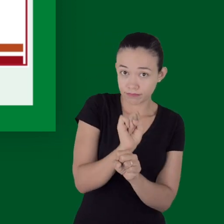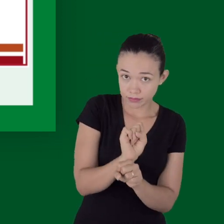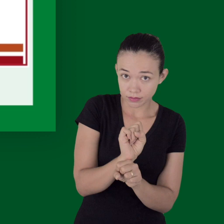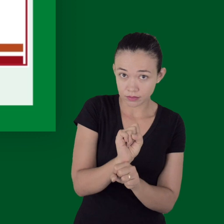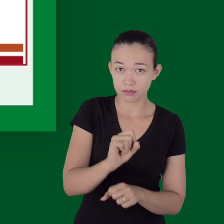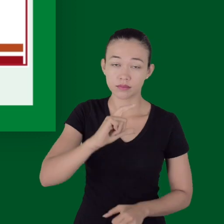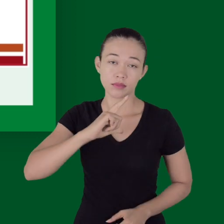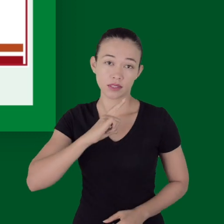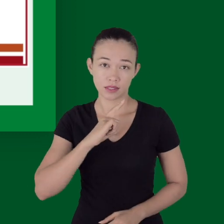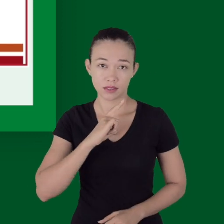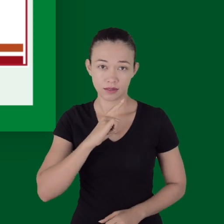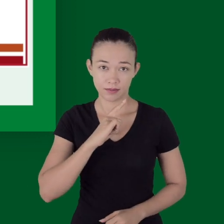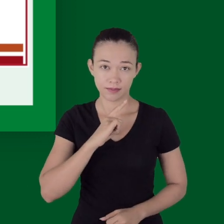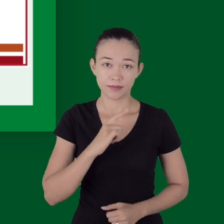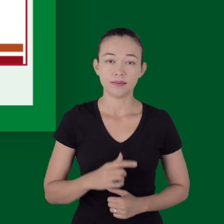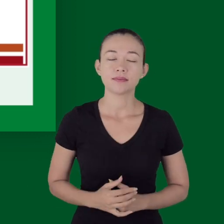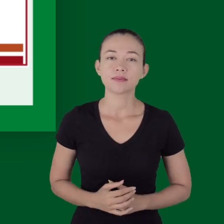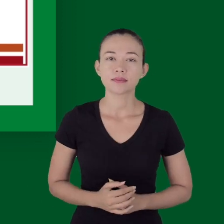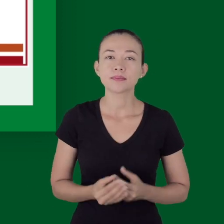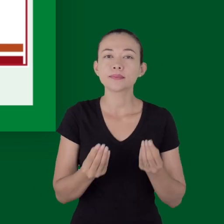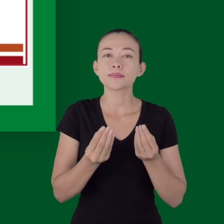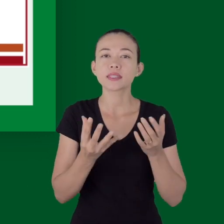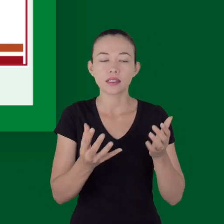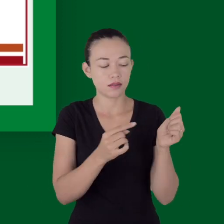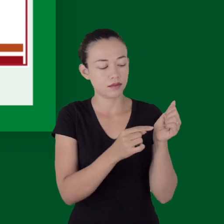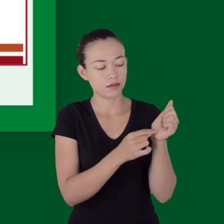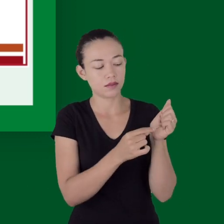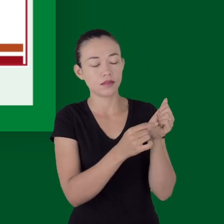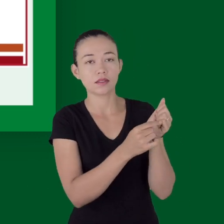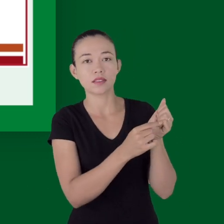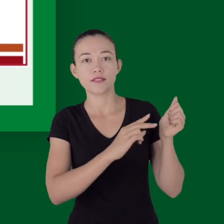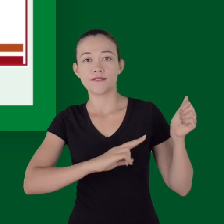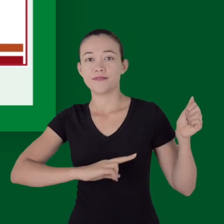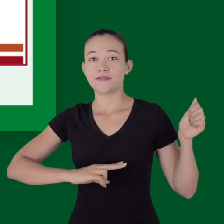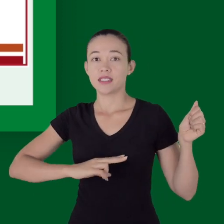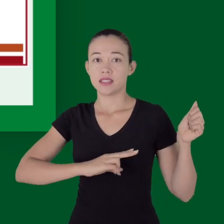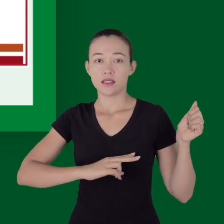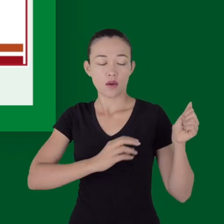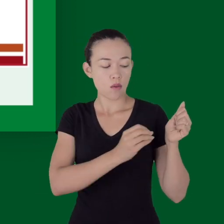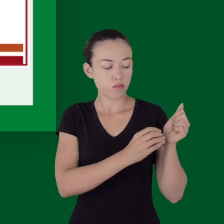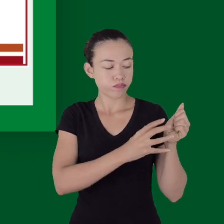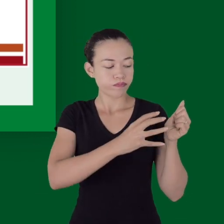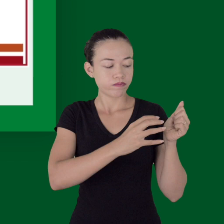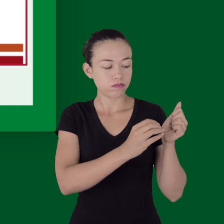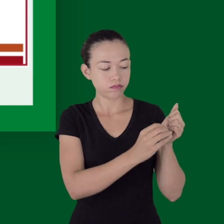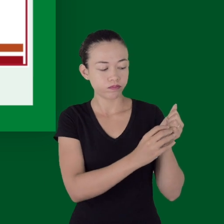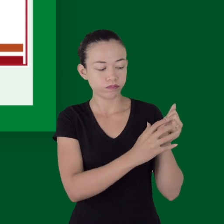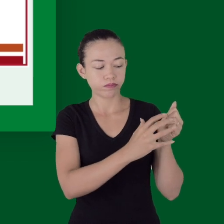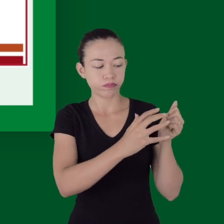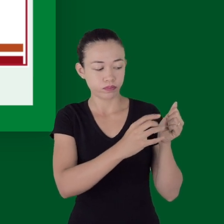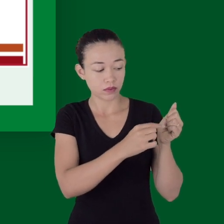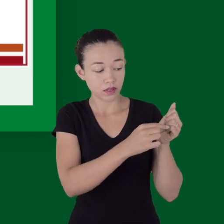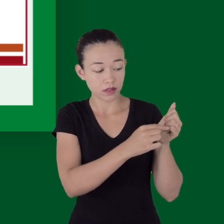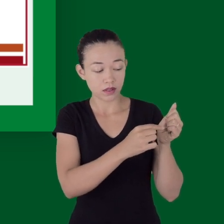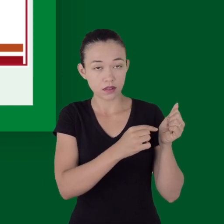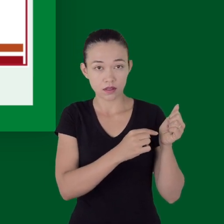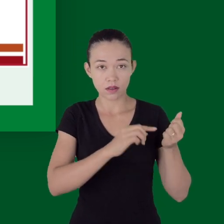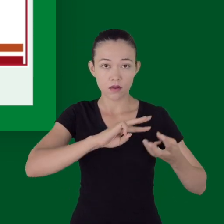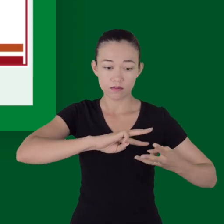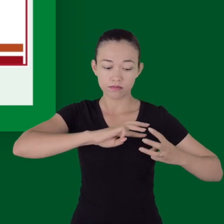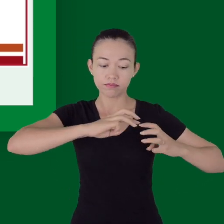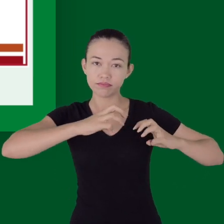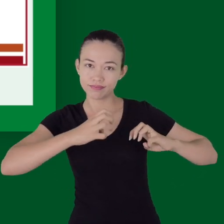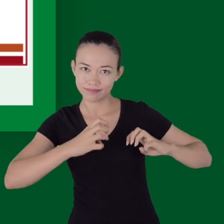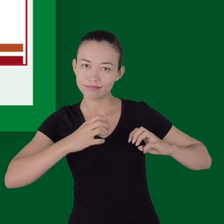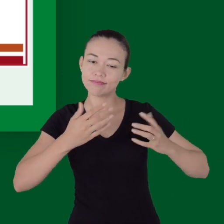pausa no nó atrioventricular para dar tempo do enchimento ventricular e ocorrer a despolarização dos ventrículos com a formação